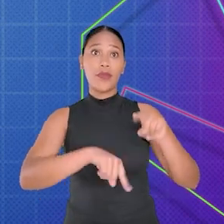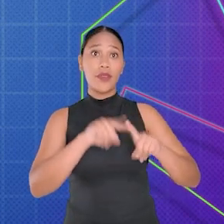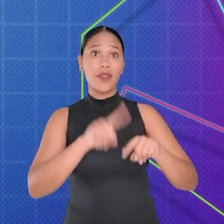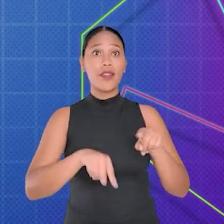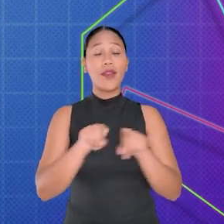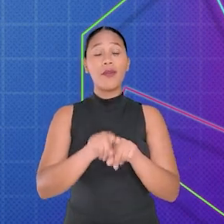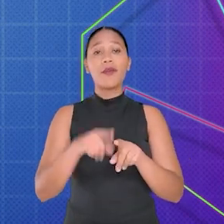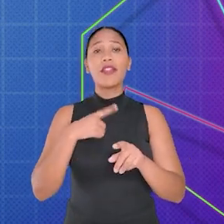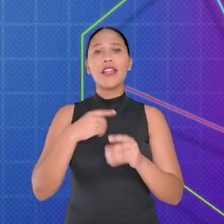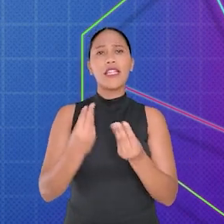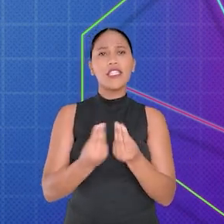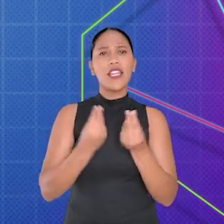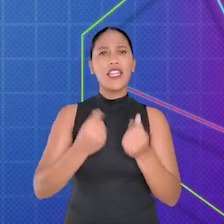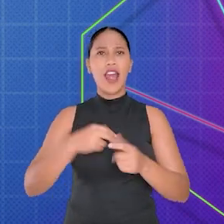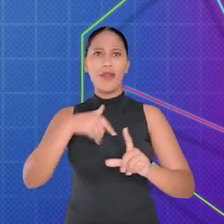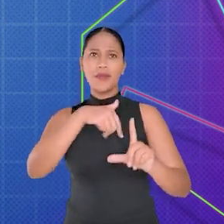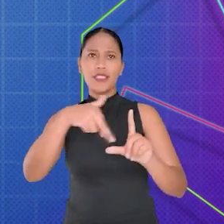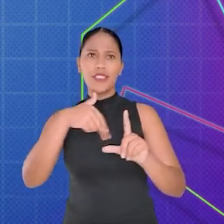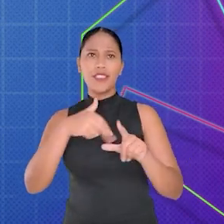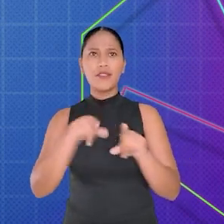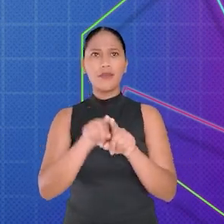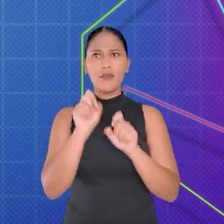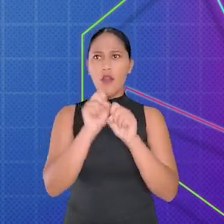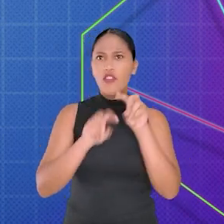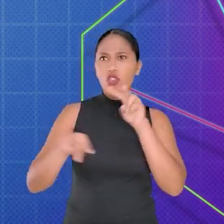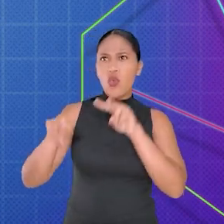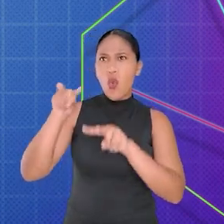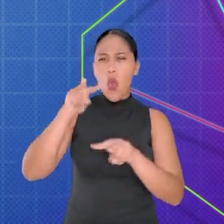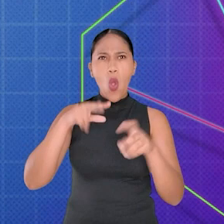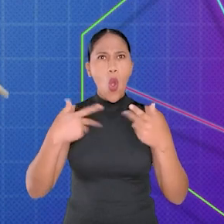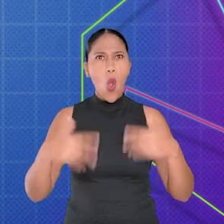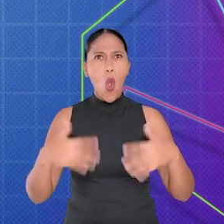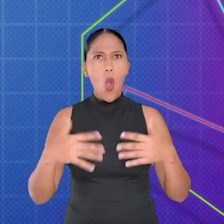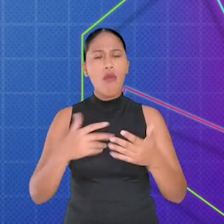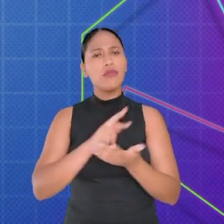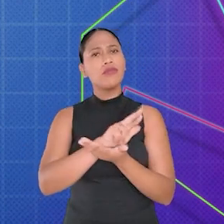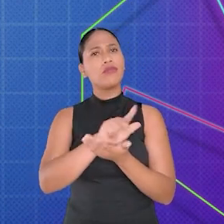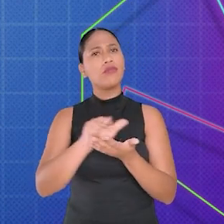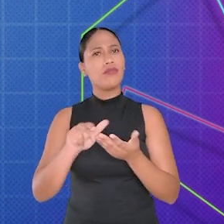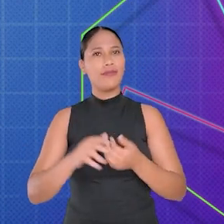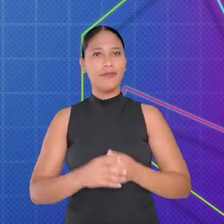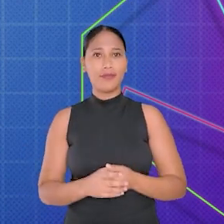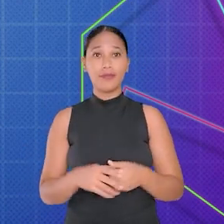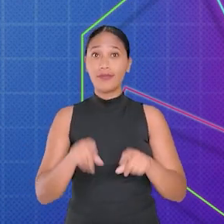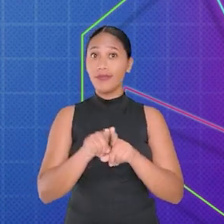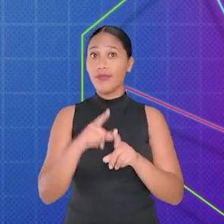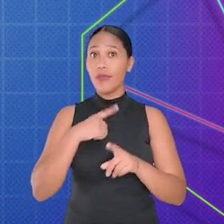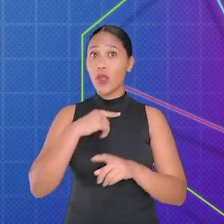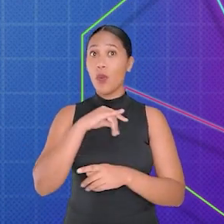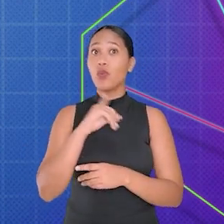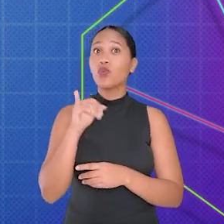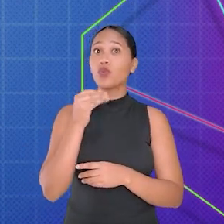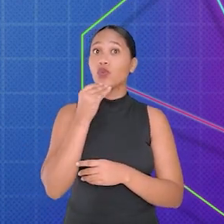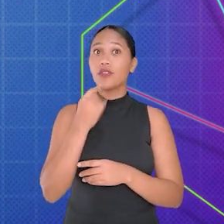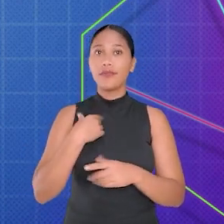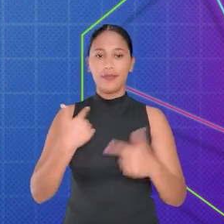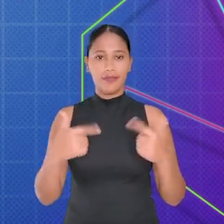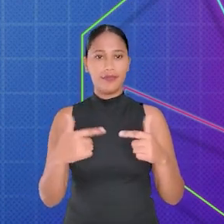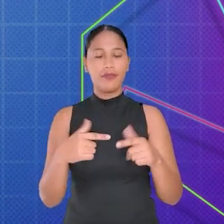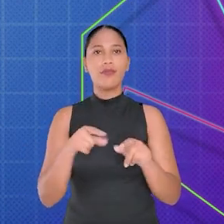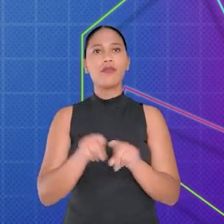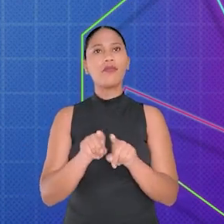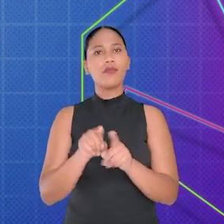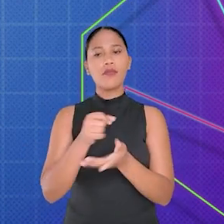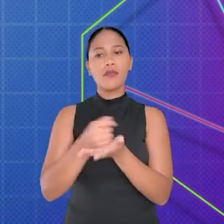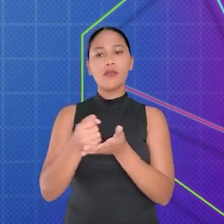objetos, além de texturização, animação, efeitos visuais, dentre muitos outros. Além disso, existem possibilidades de trabalho